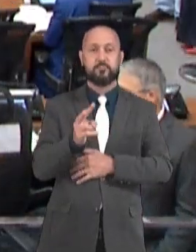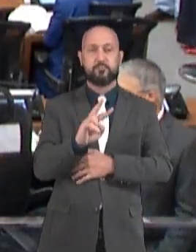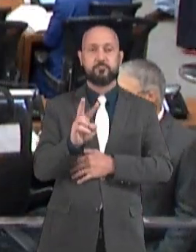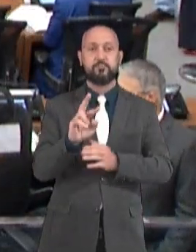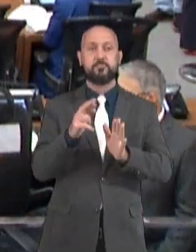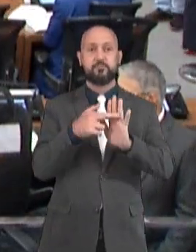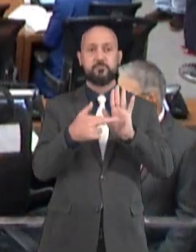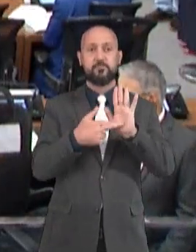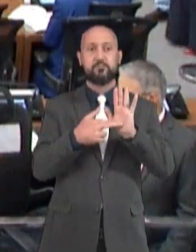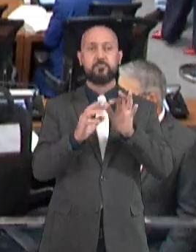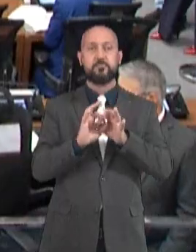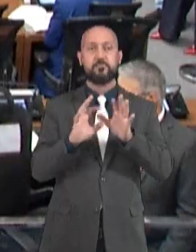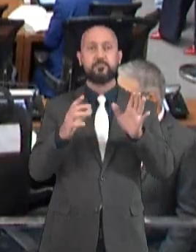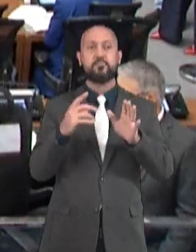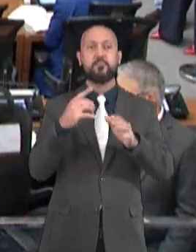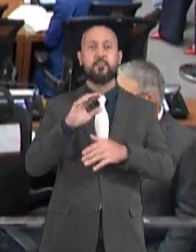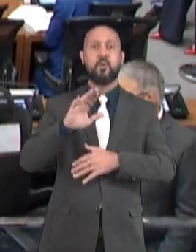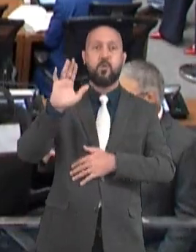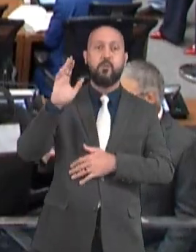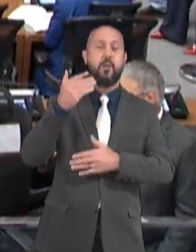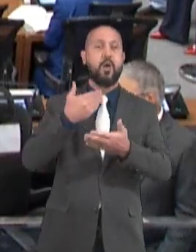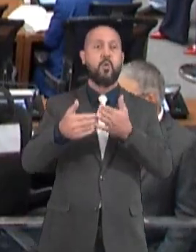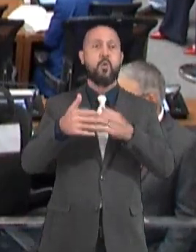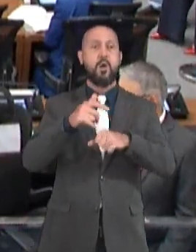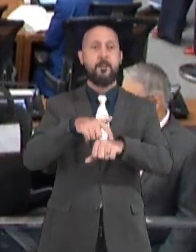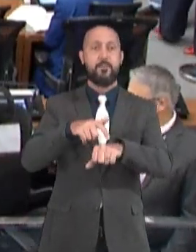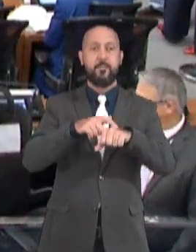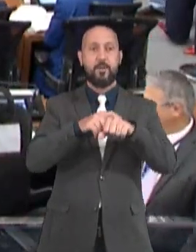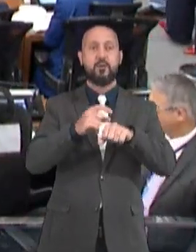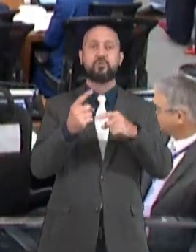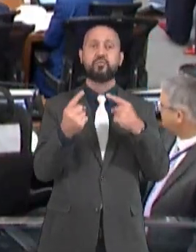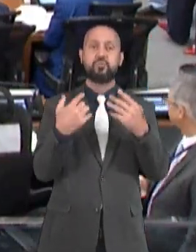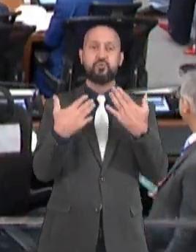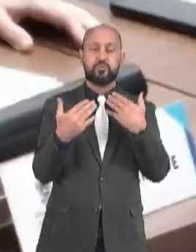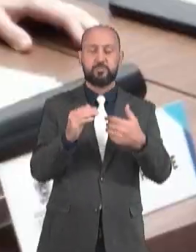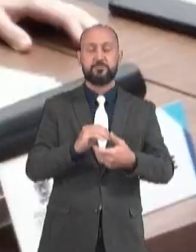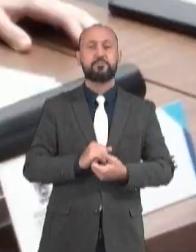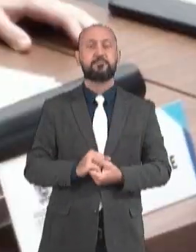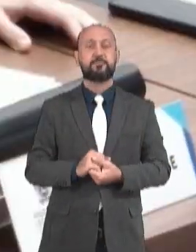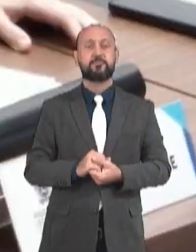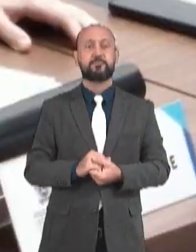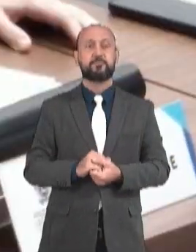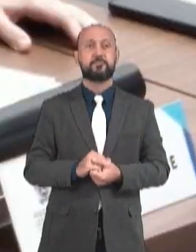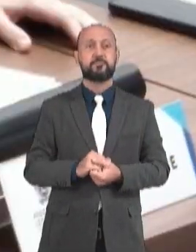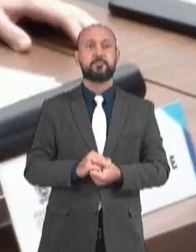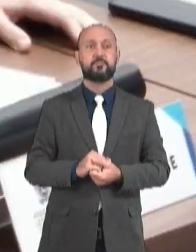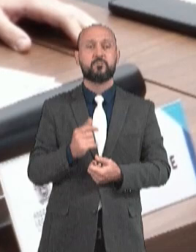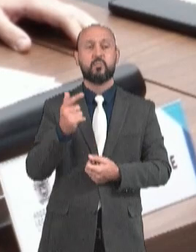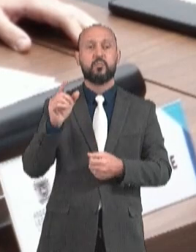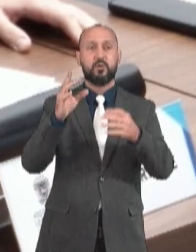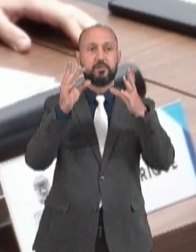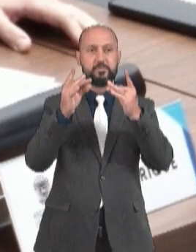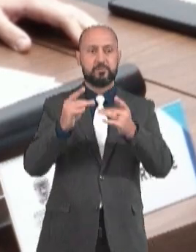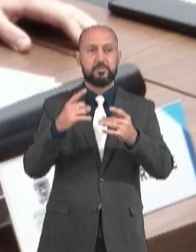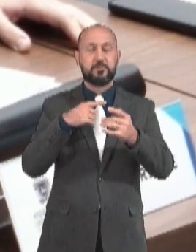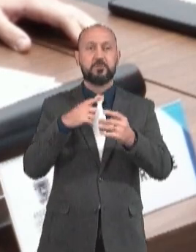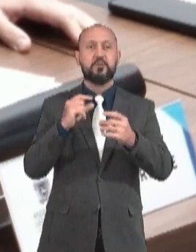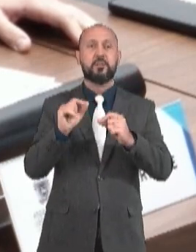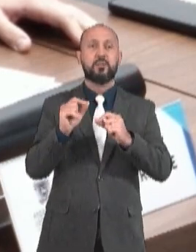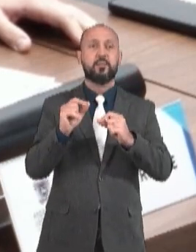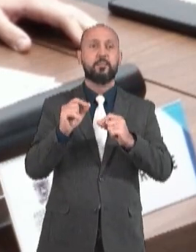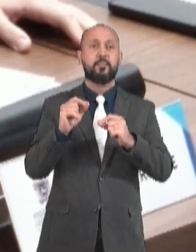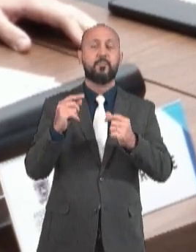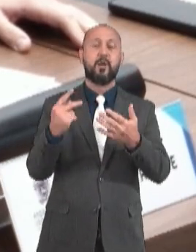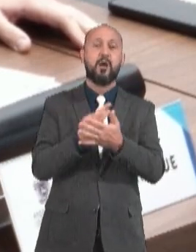regimento nos autoriza, por questão de ordem, a qualquer momento a gente debater e discutir. Mas outro ponto que traria também